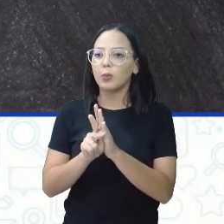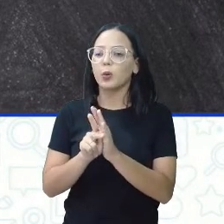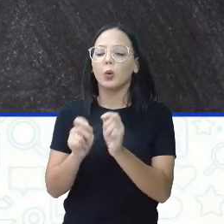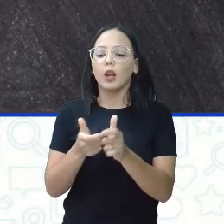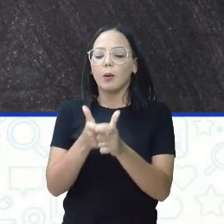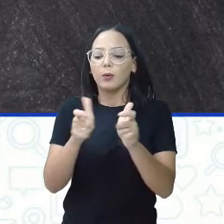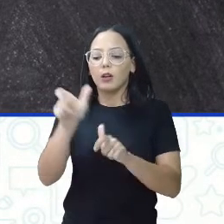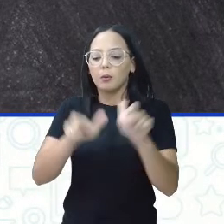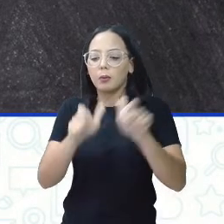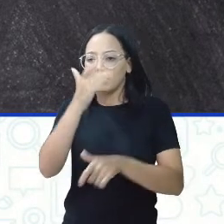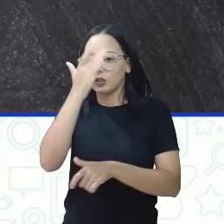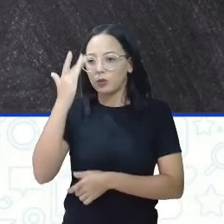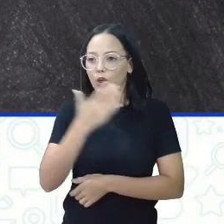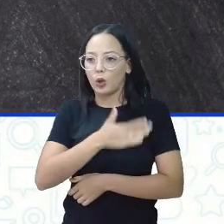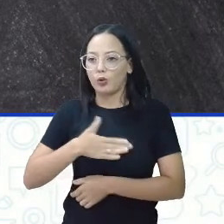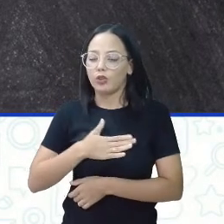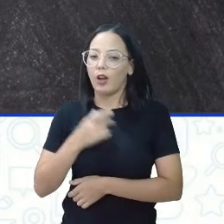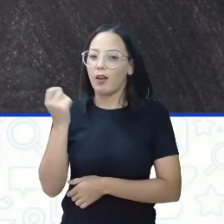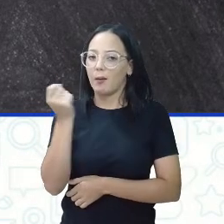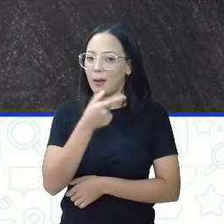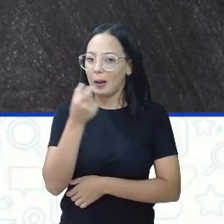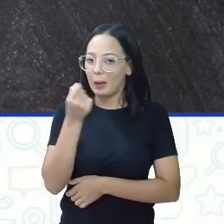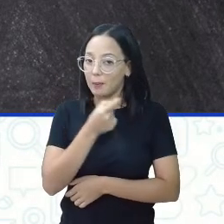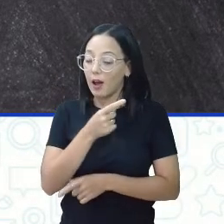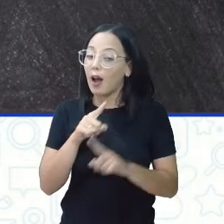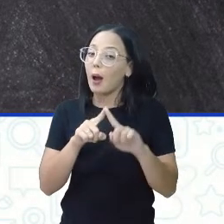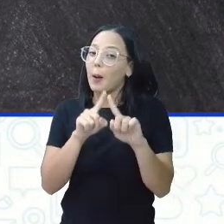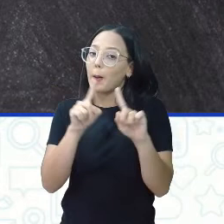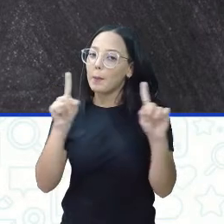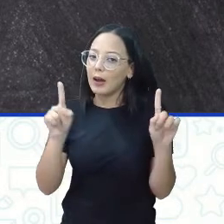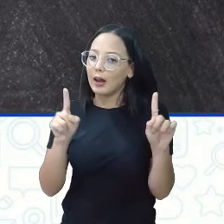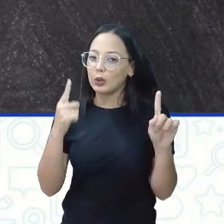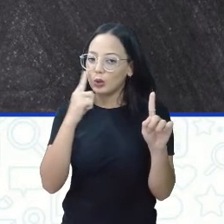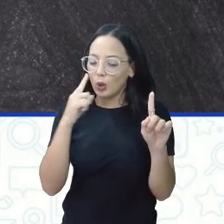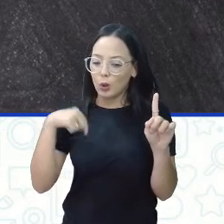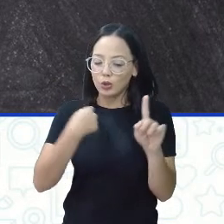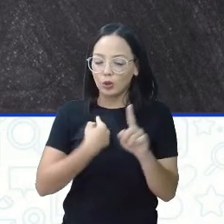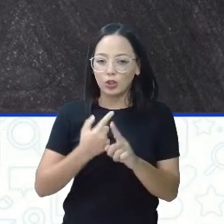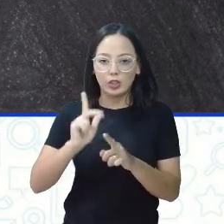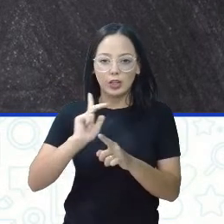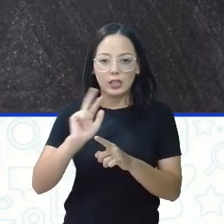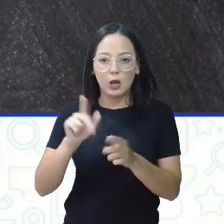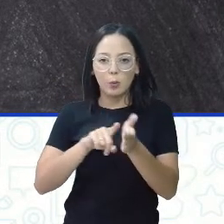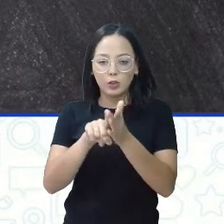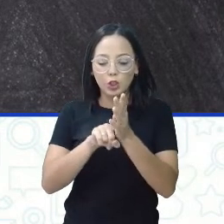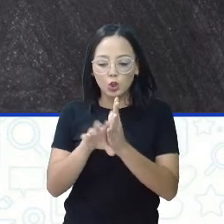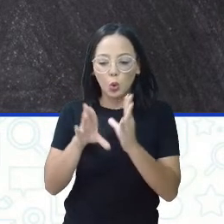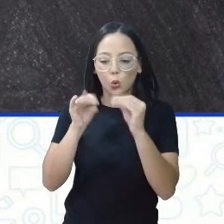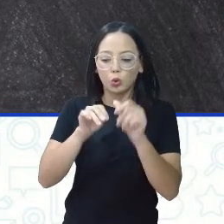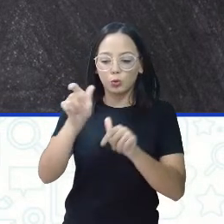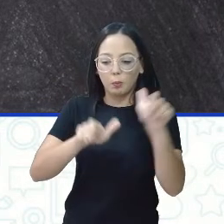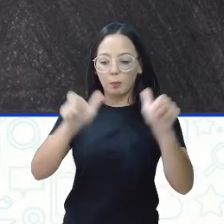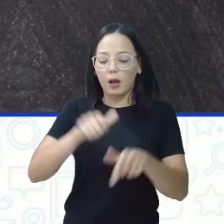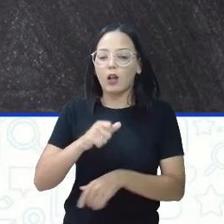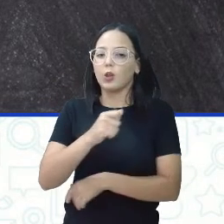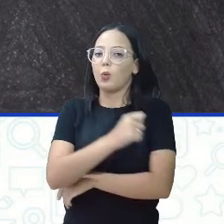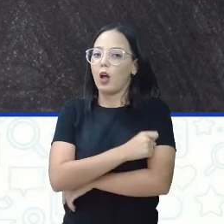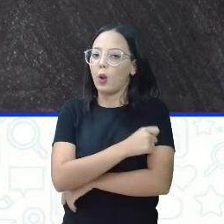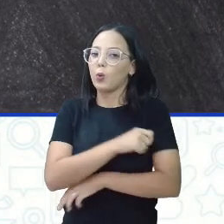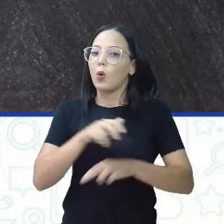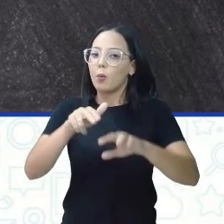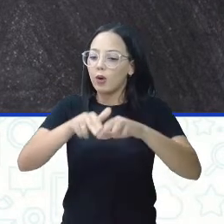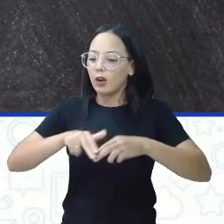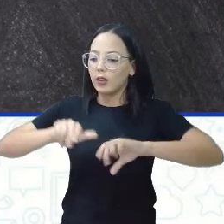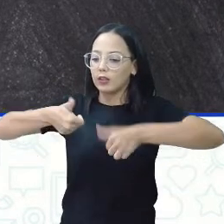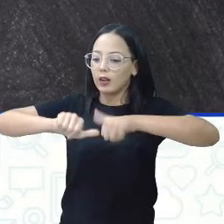maioria das pessoas gostarem de comédia. Embora a gente não tenha feito uma pesquisa com todos os alunos, a partir de uma análise